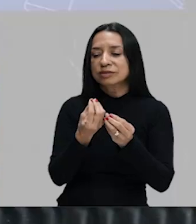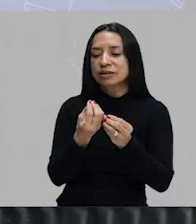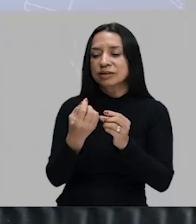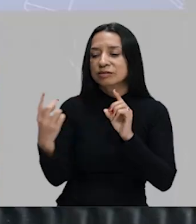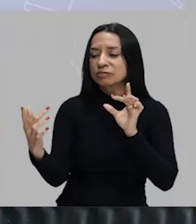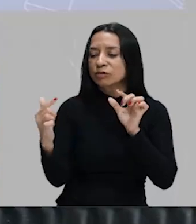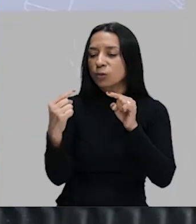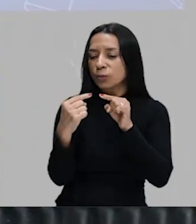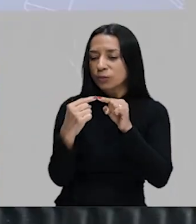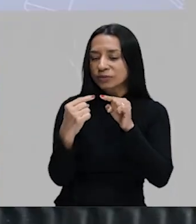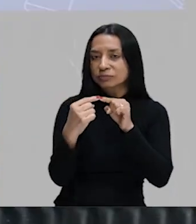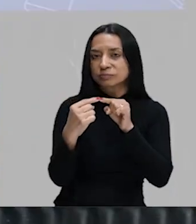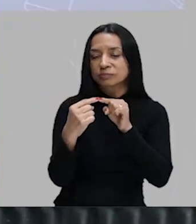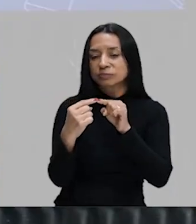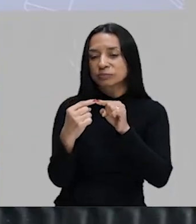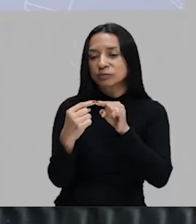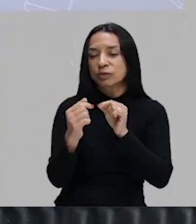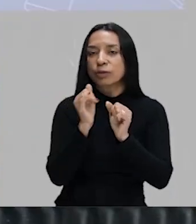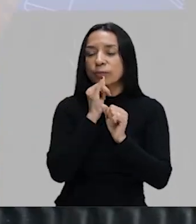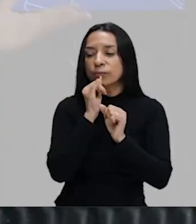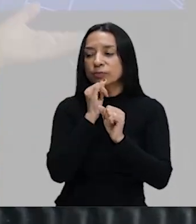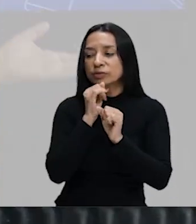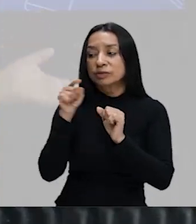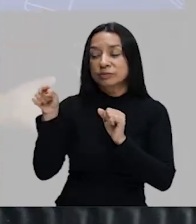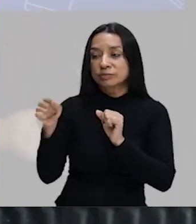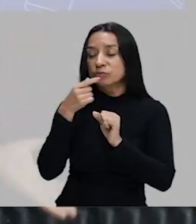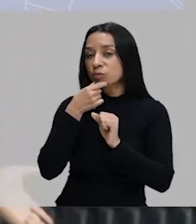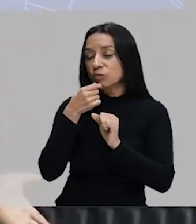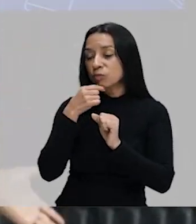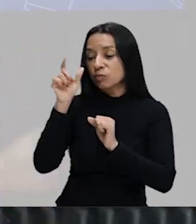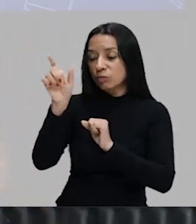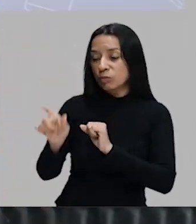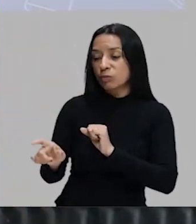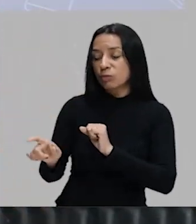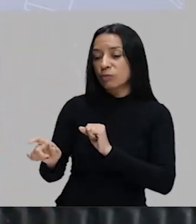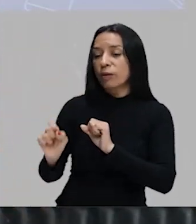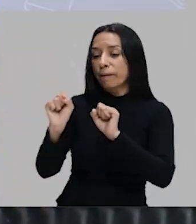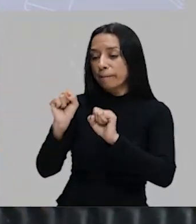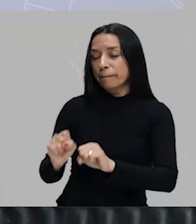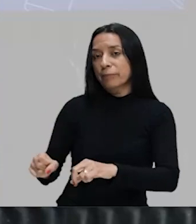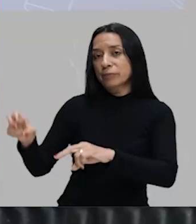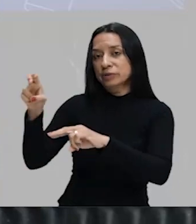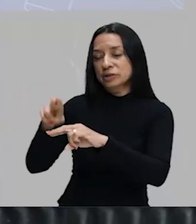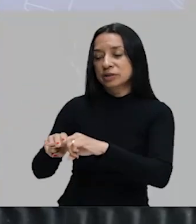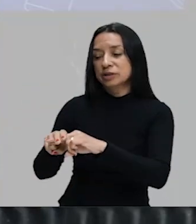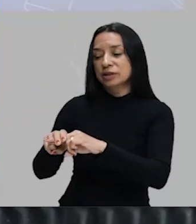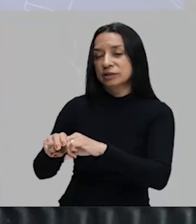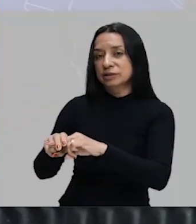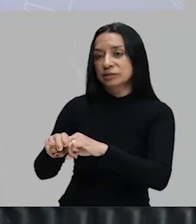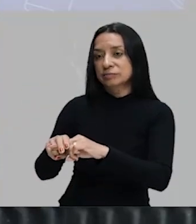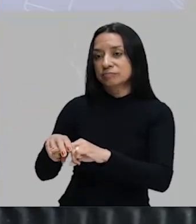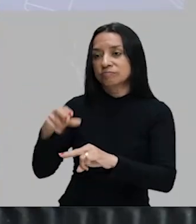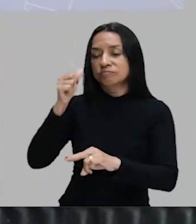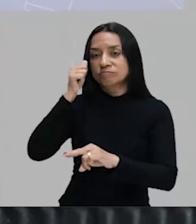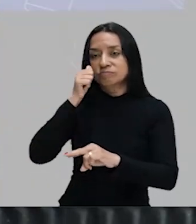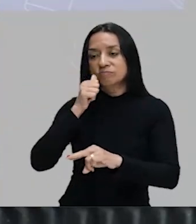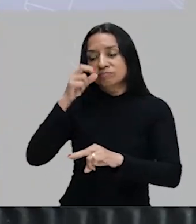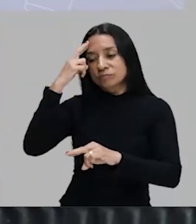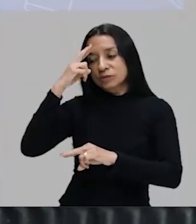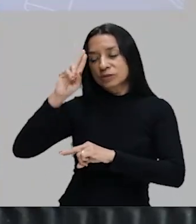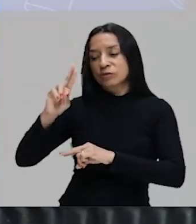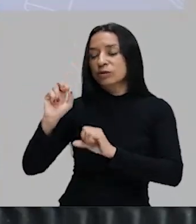O senhor pode sentar-se ao lado, né? A senhora